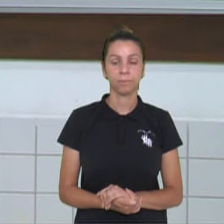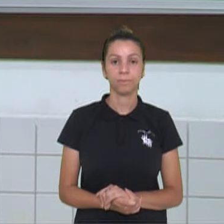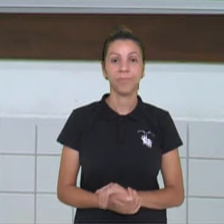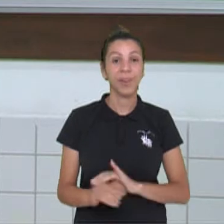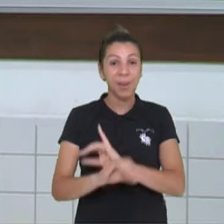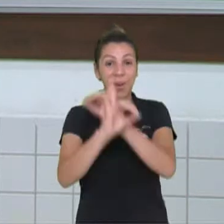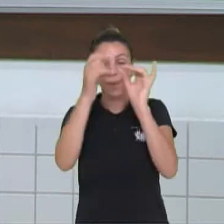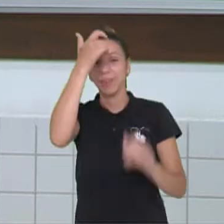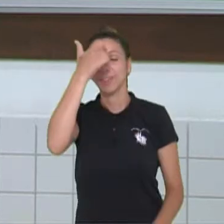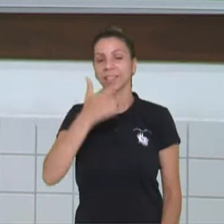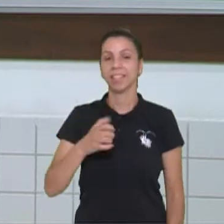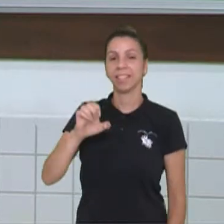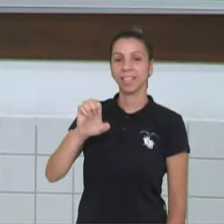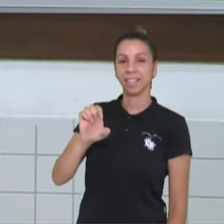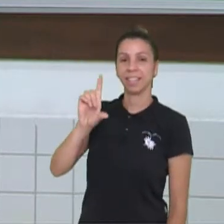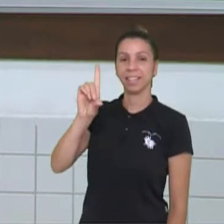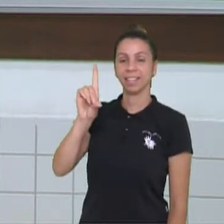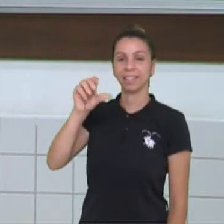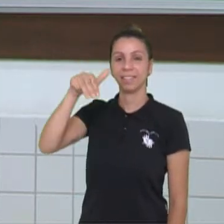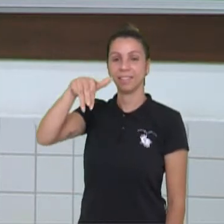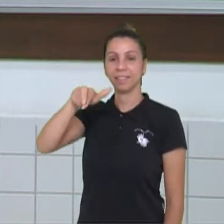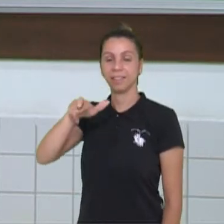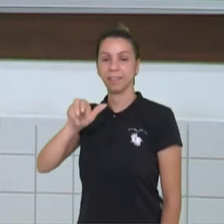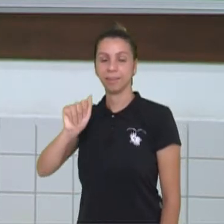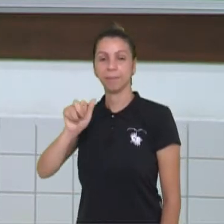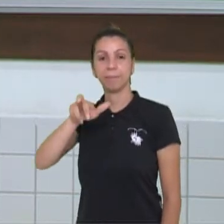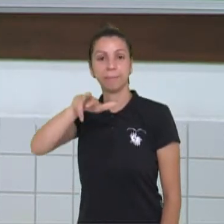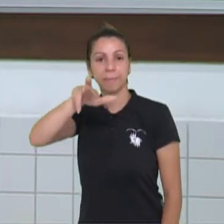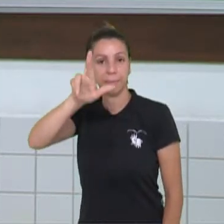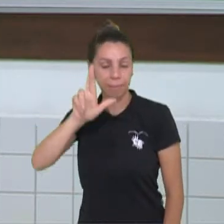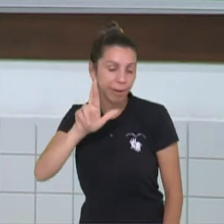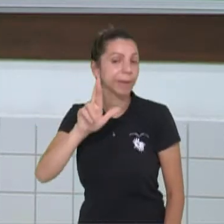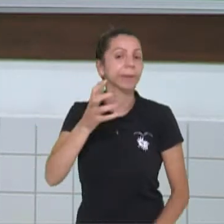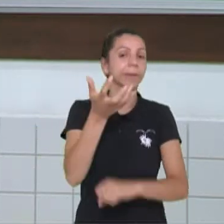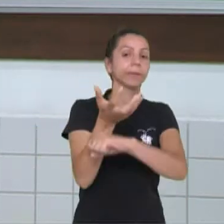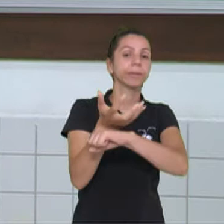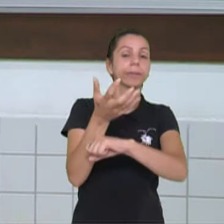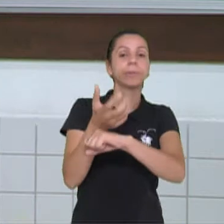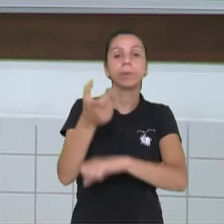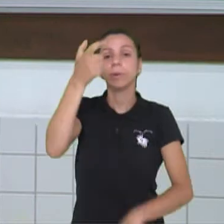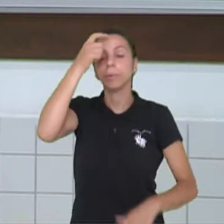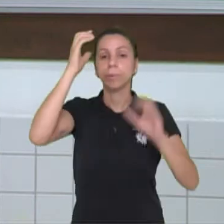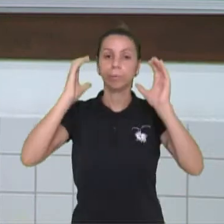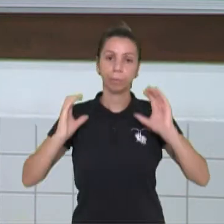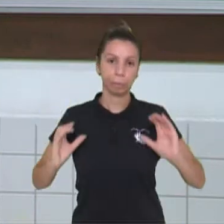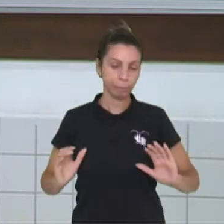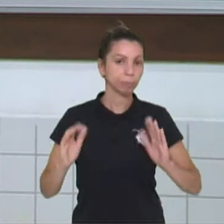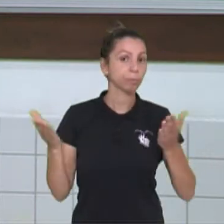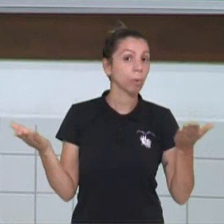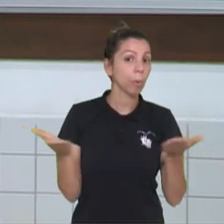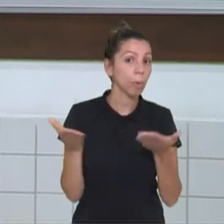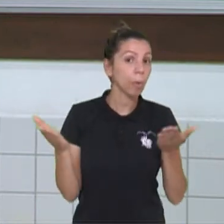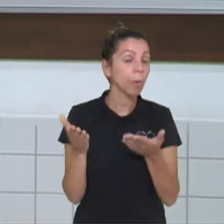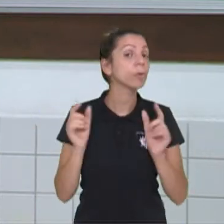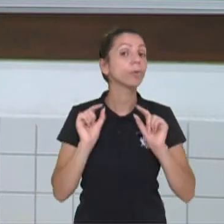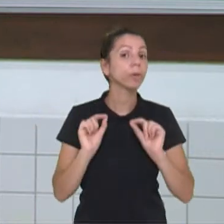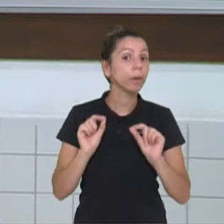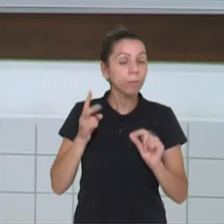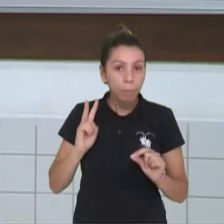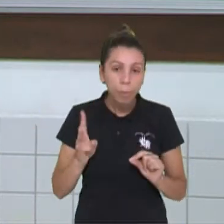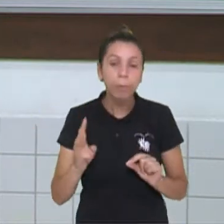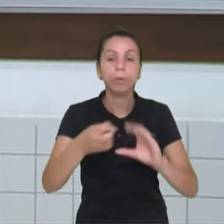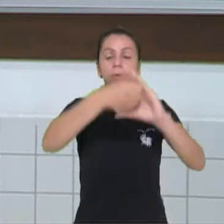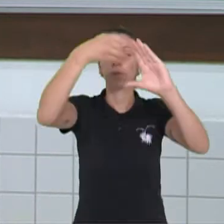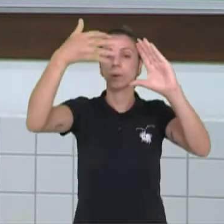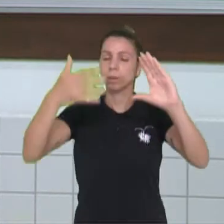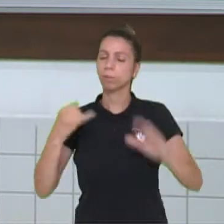Oi, gente, professor Edmar aqui da disciplina de Cidadania e Civismo. A gente vai continuar falando sobre alguns aspectos importantes do regimento. Vamos